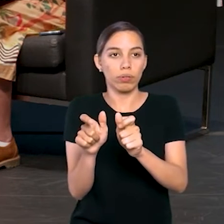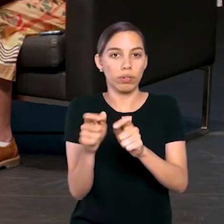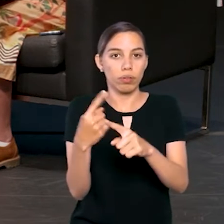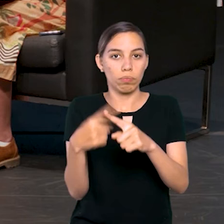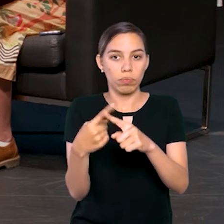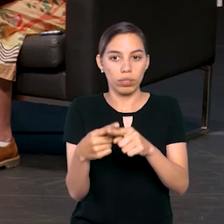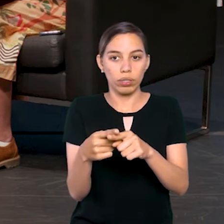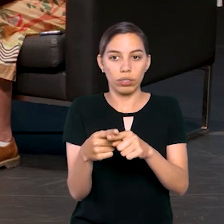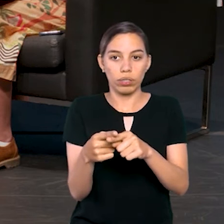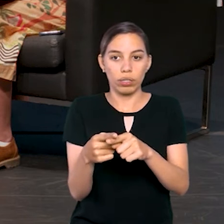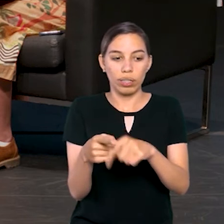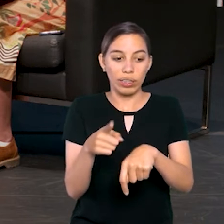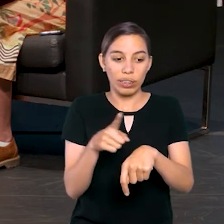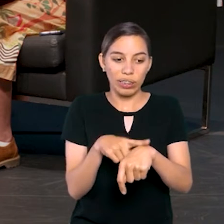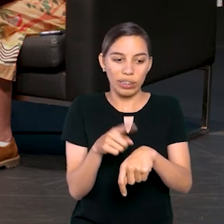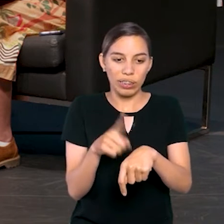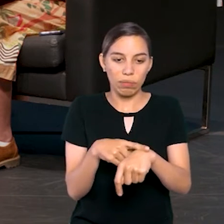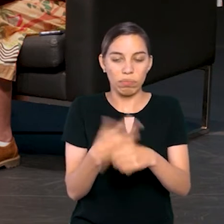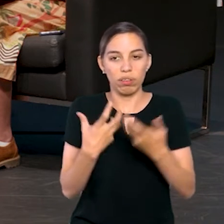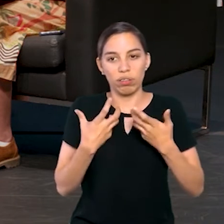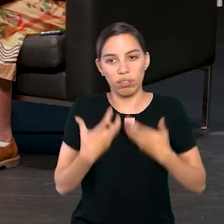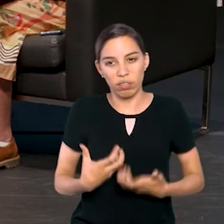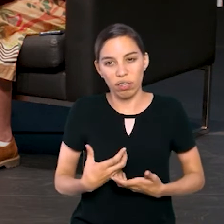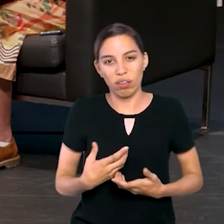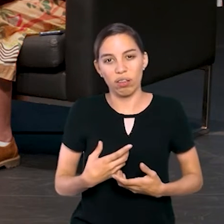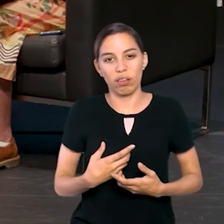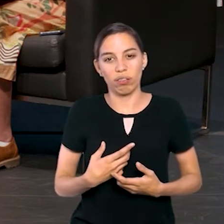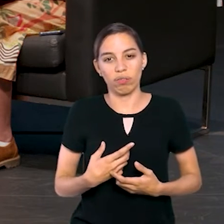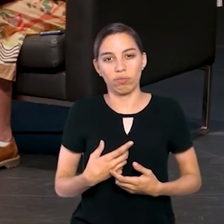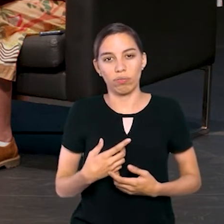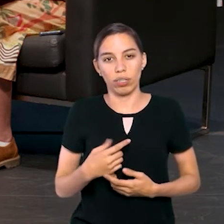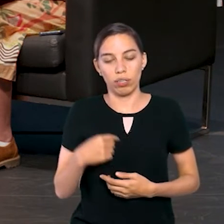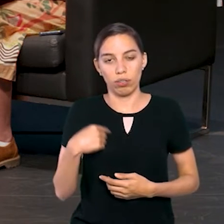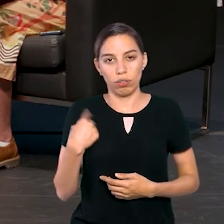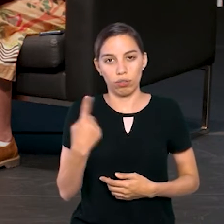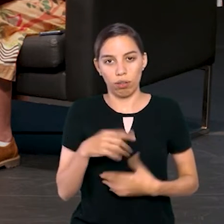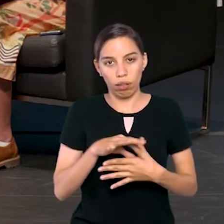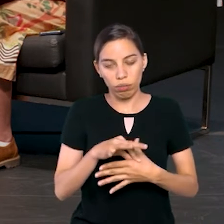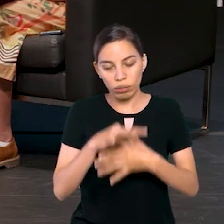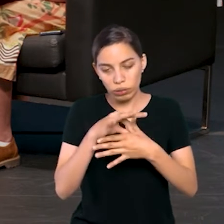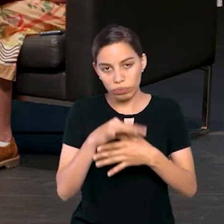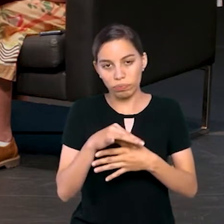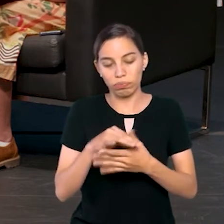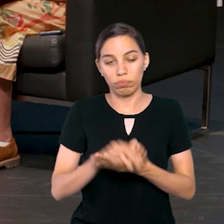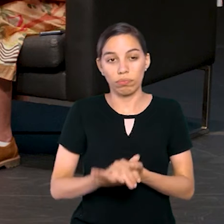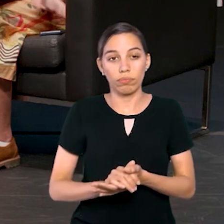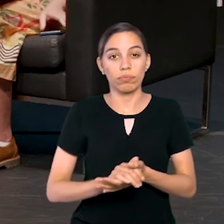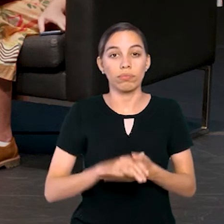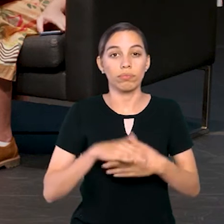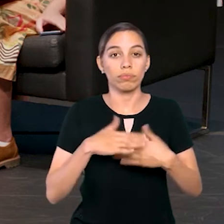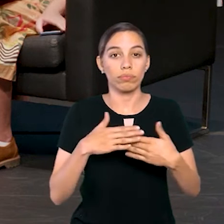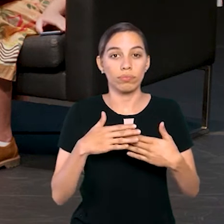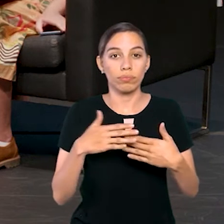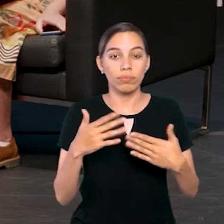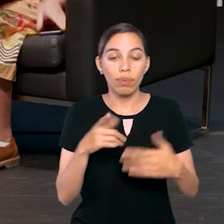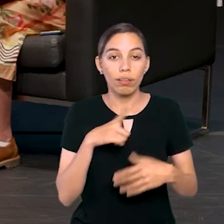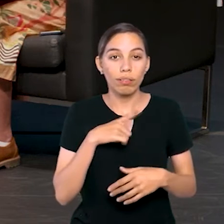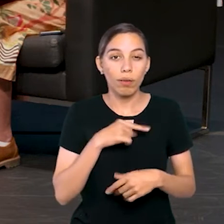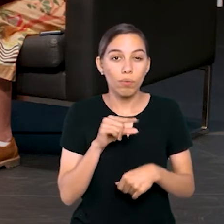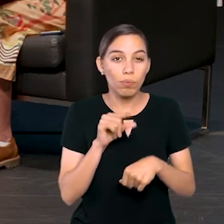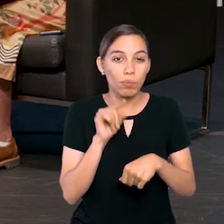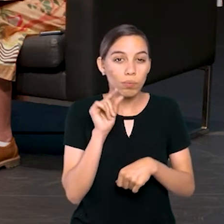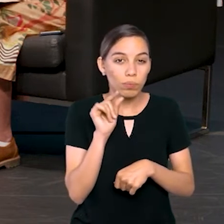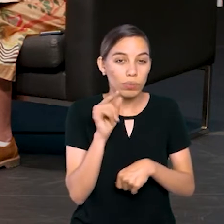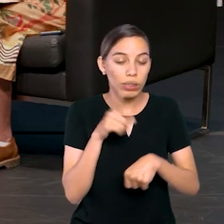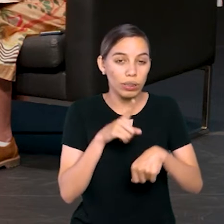muito exaustivo e cansativo também para o nosso mestre. Então, peço esse cuidado. E aí a gente vai ter, então, um tempinho para 2 questões. Acho